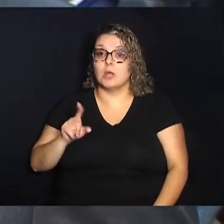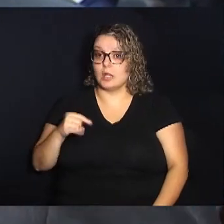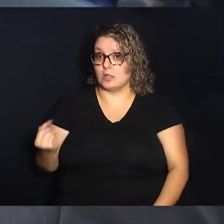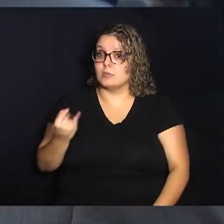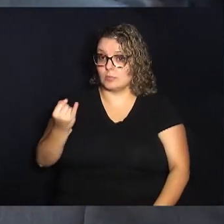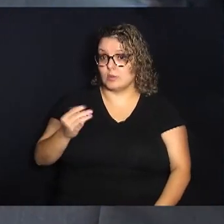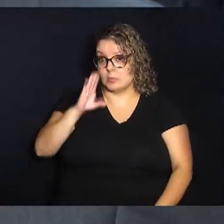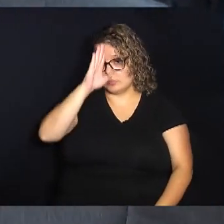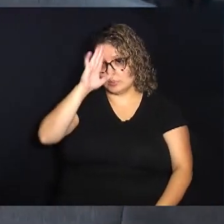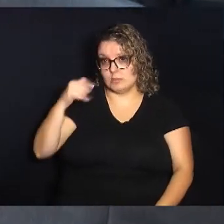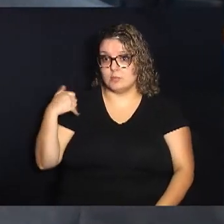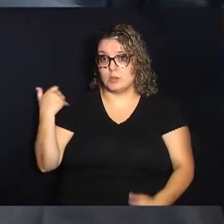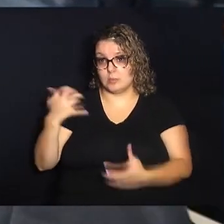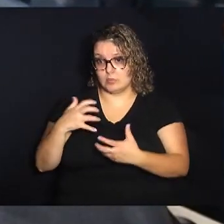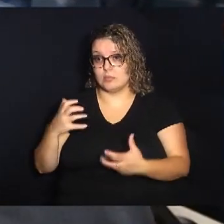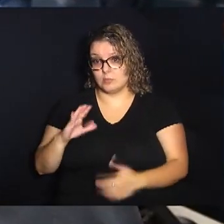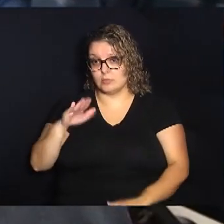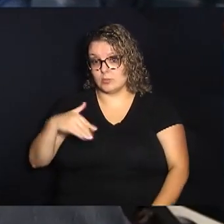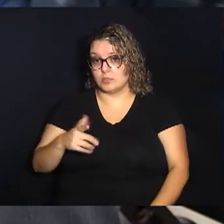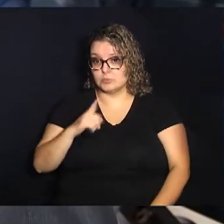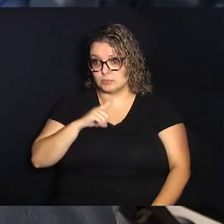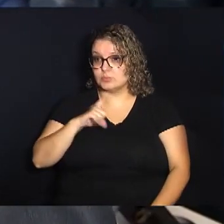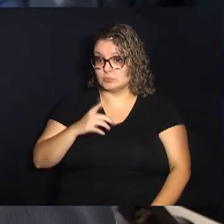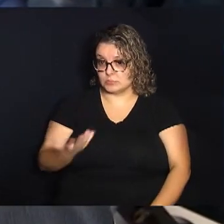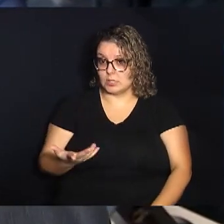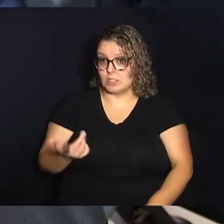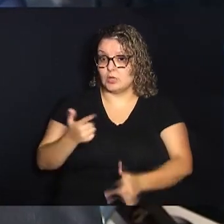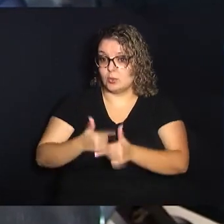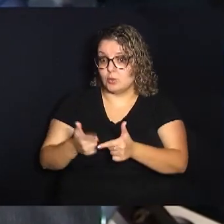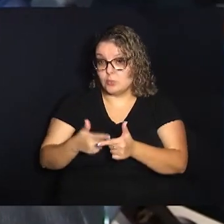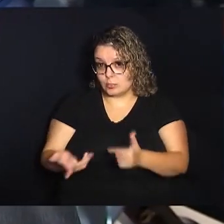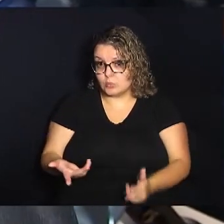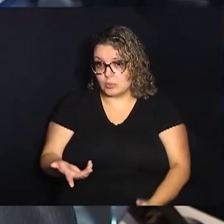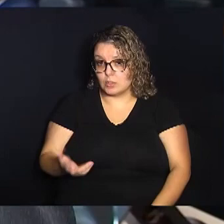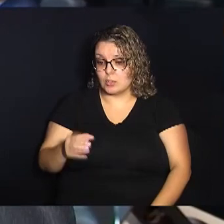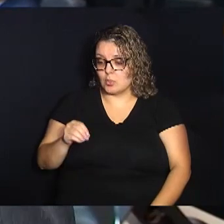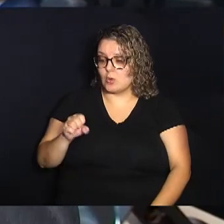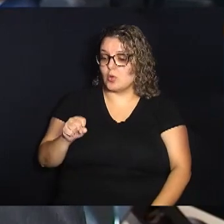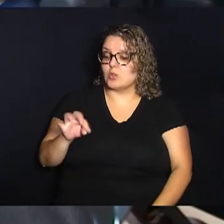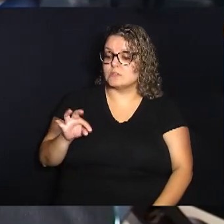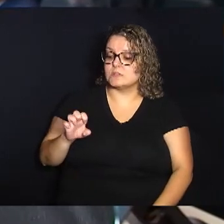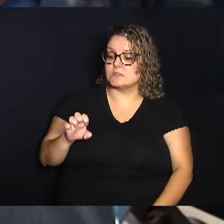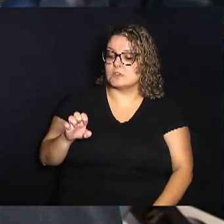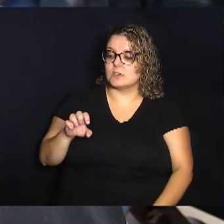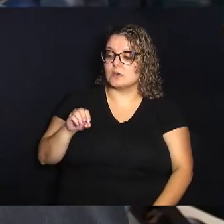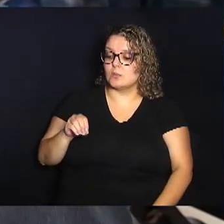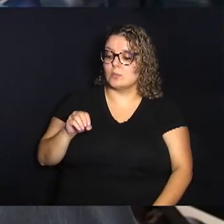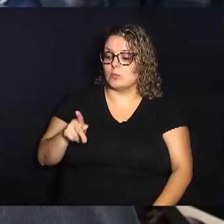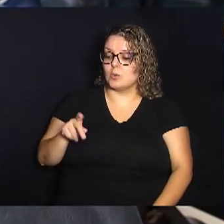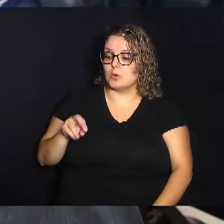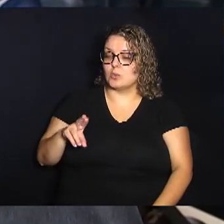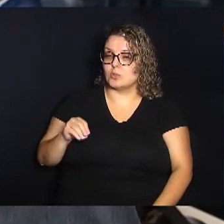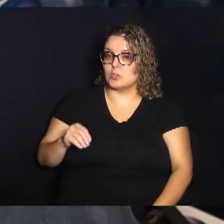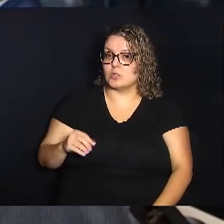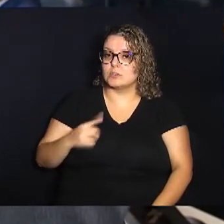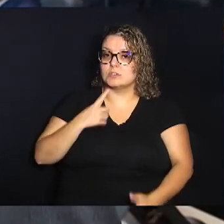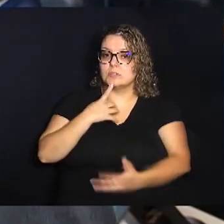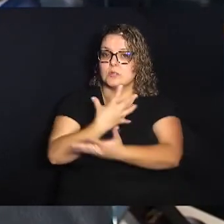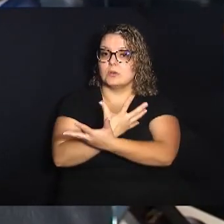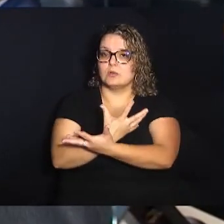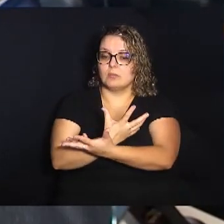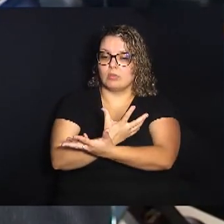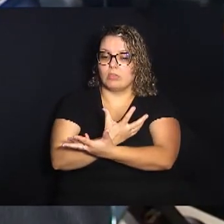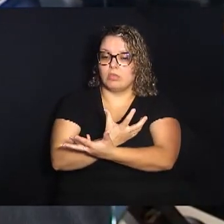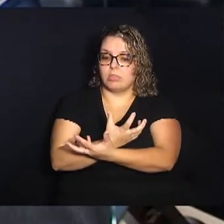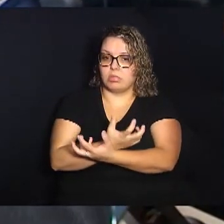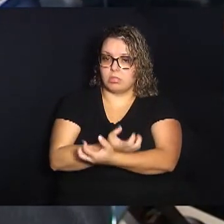terceira idade, quando tem o problema de osteoporose. E a reposição desse mineral, do cálcio, é